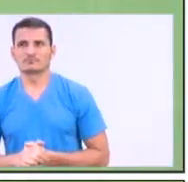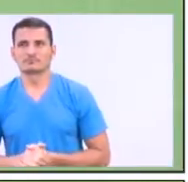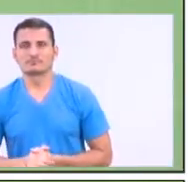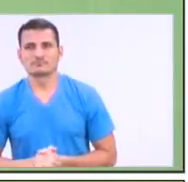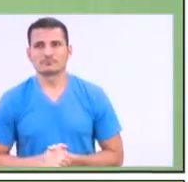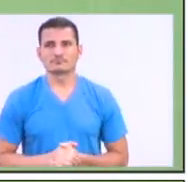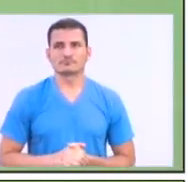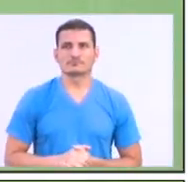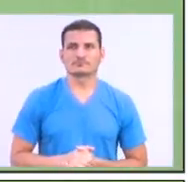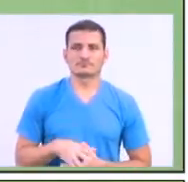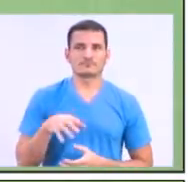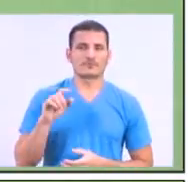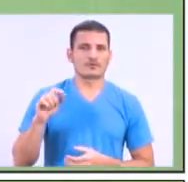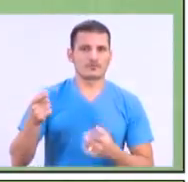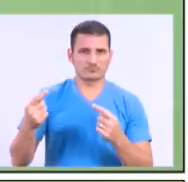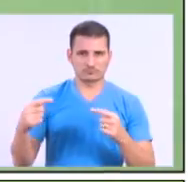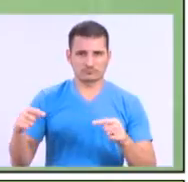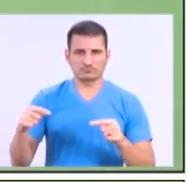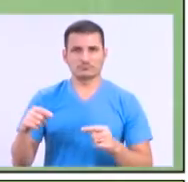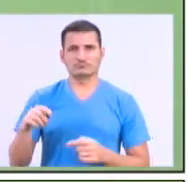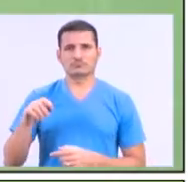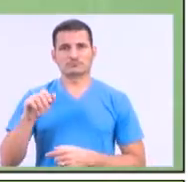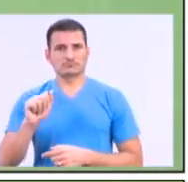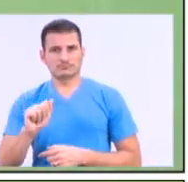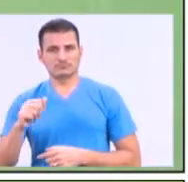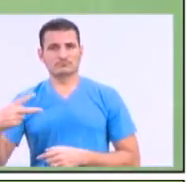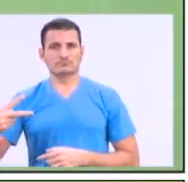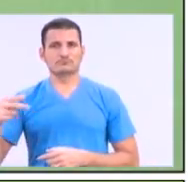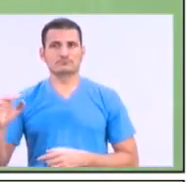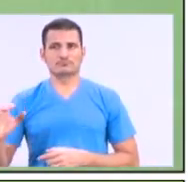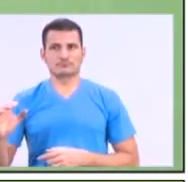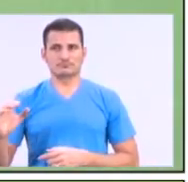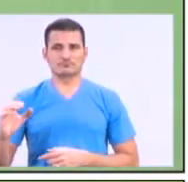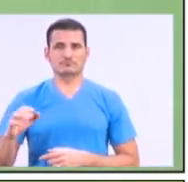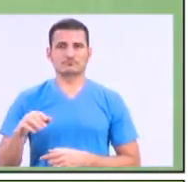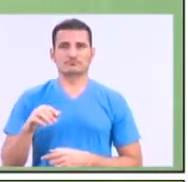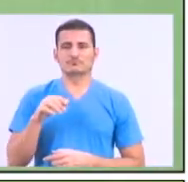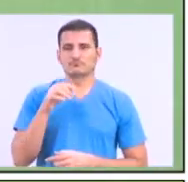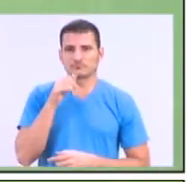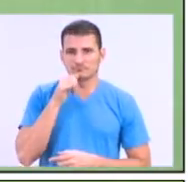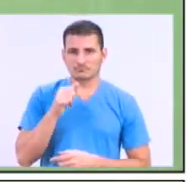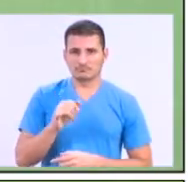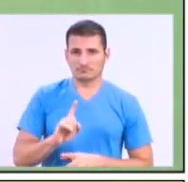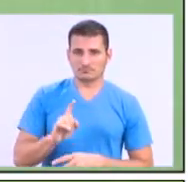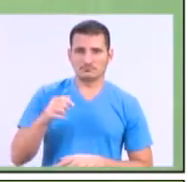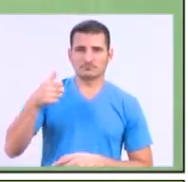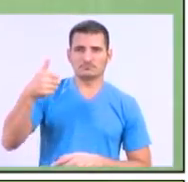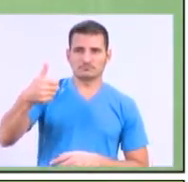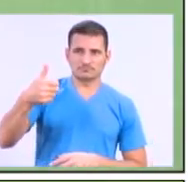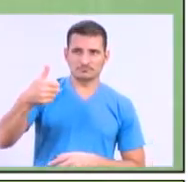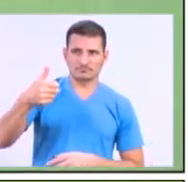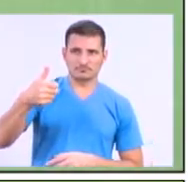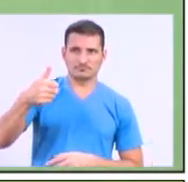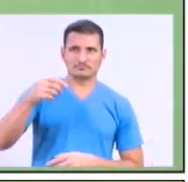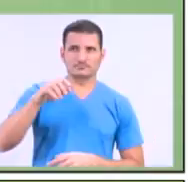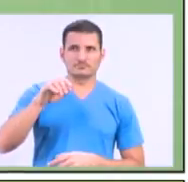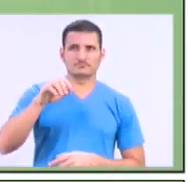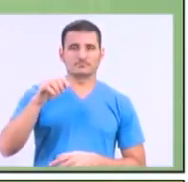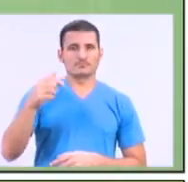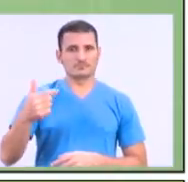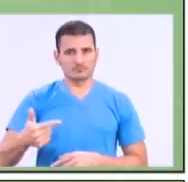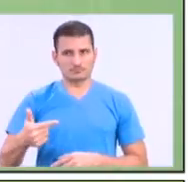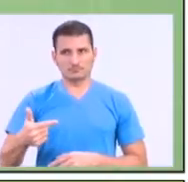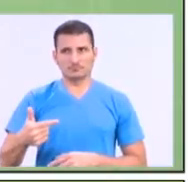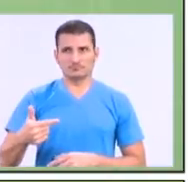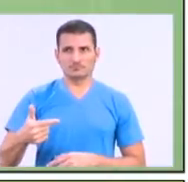contracondição, que é para verificar se A é maior do que C. Se não cumprir nem a primeira, que é essa daqui, nem a